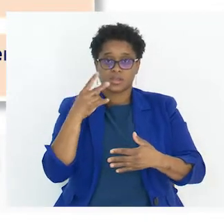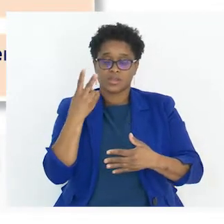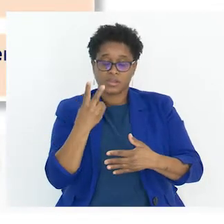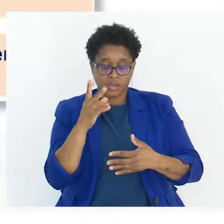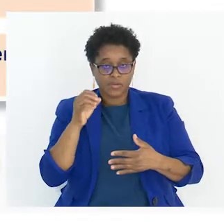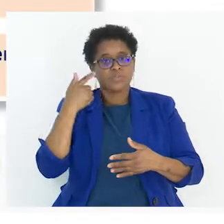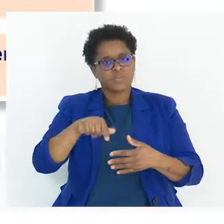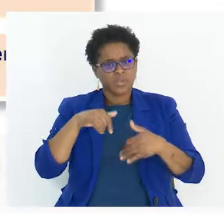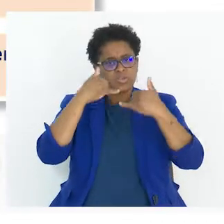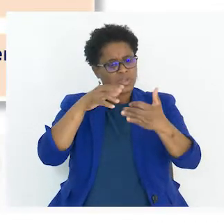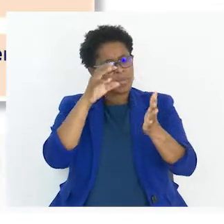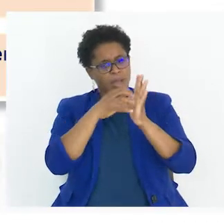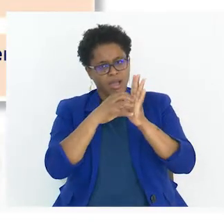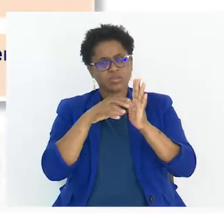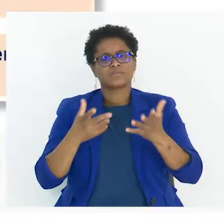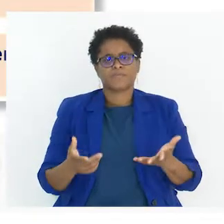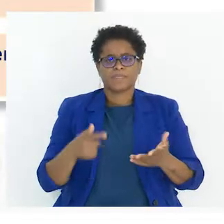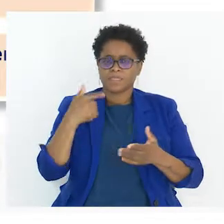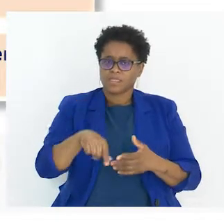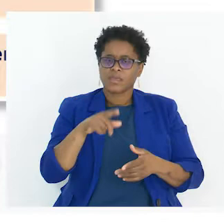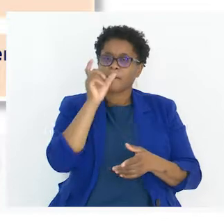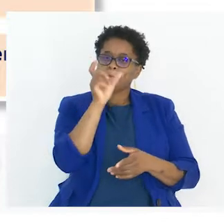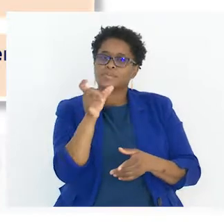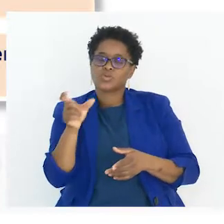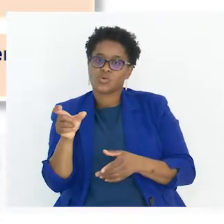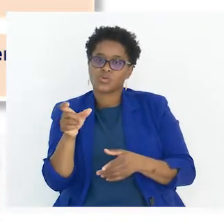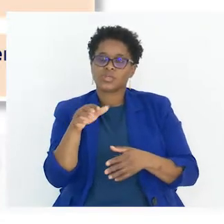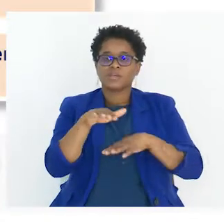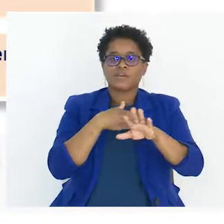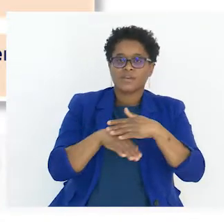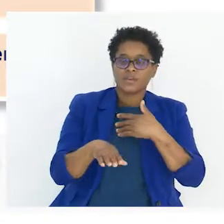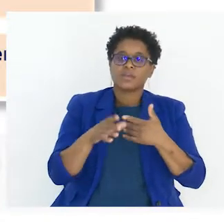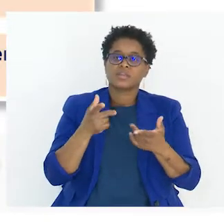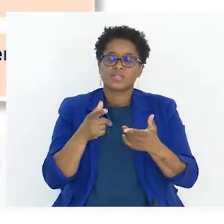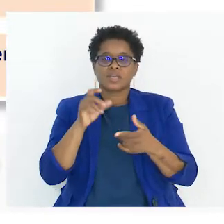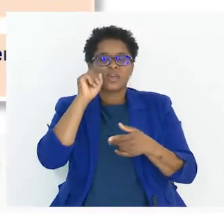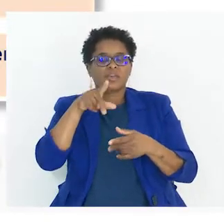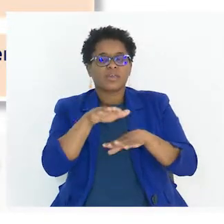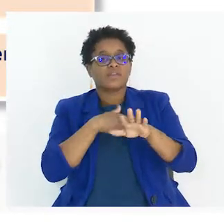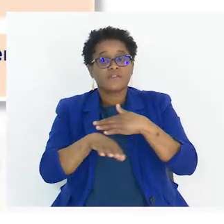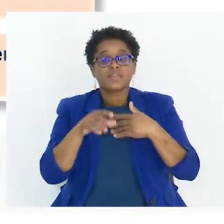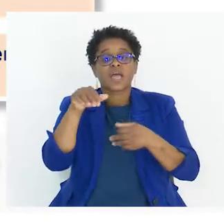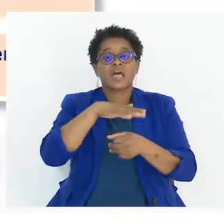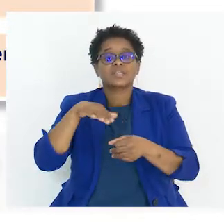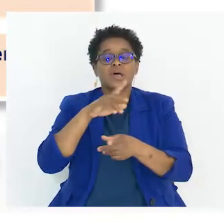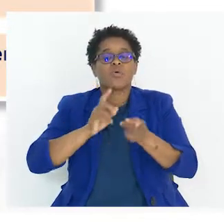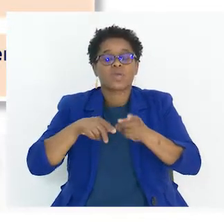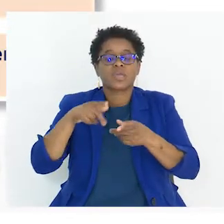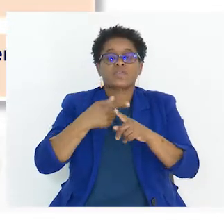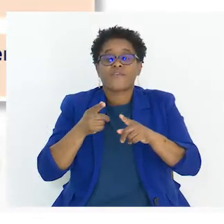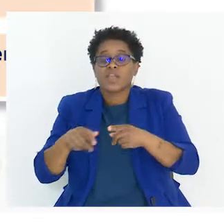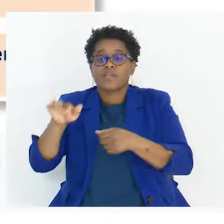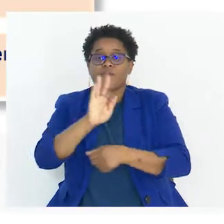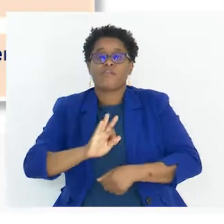marcas. Ter personagens quem realizam ações o quê de determinada